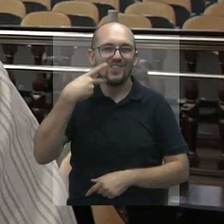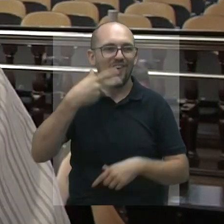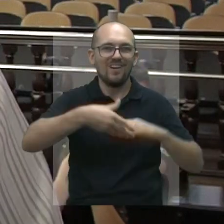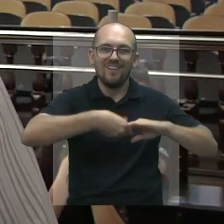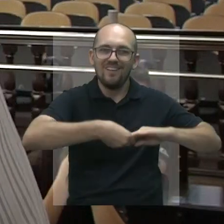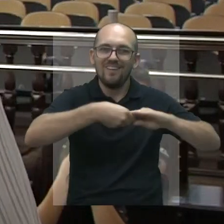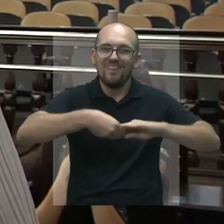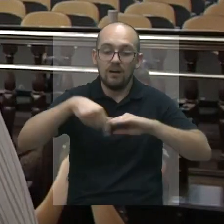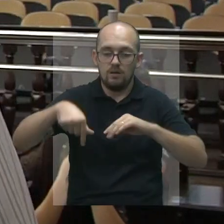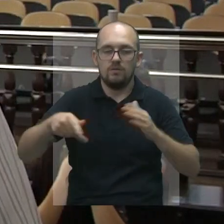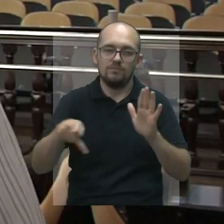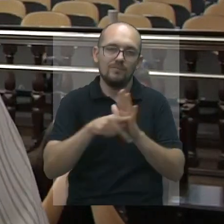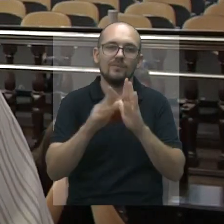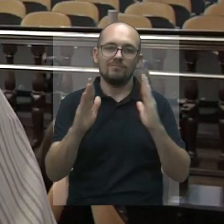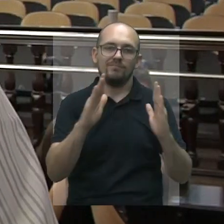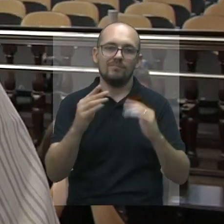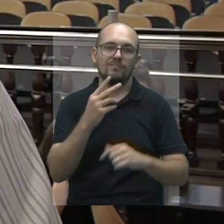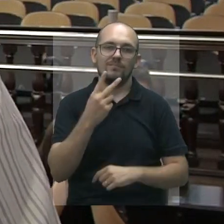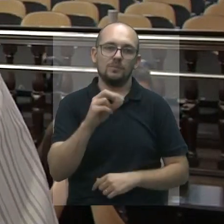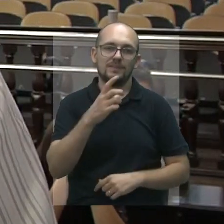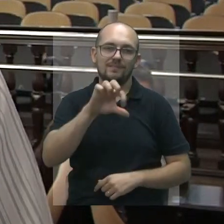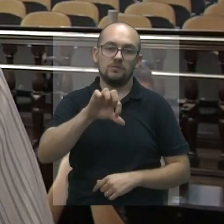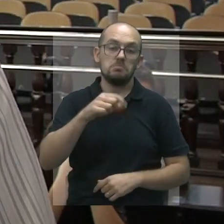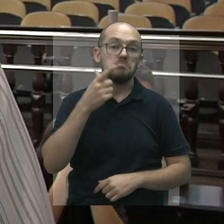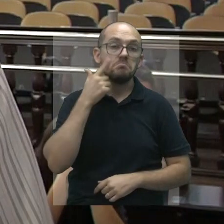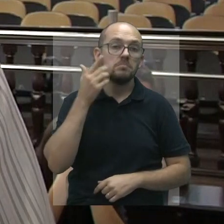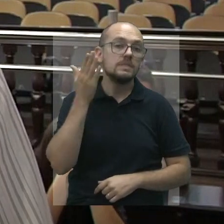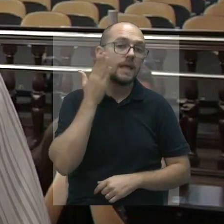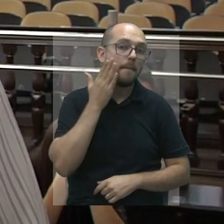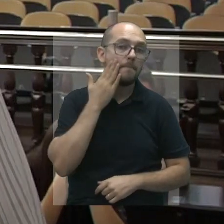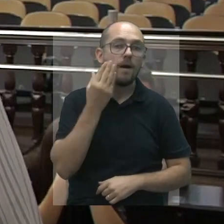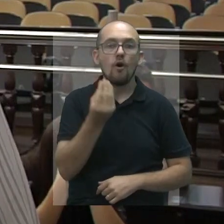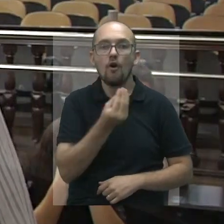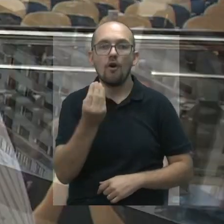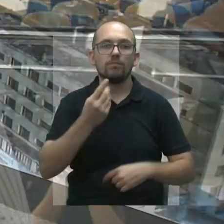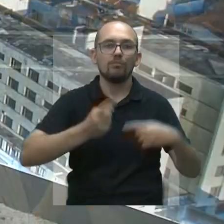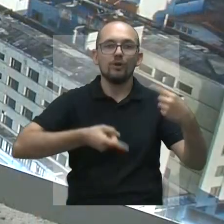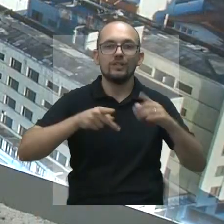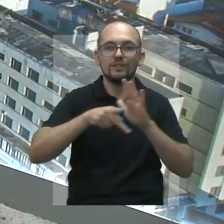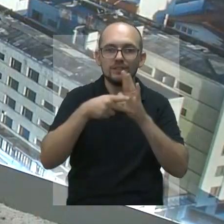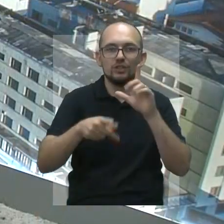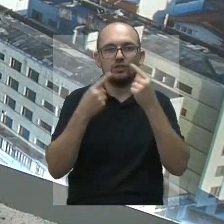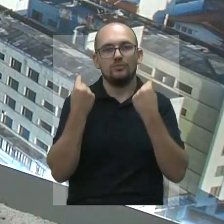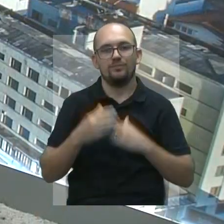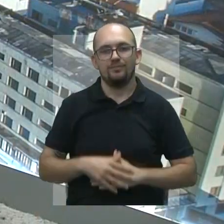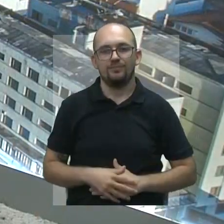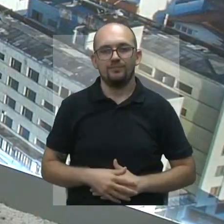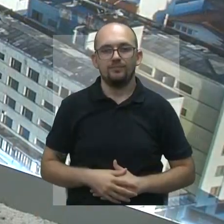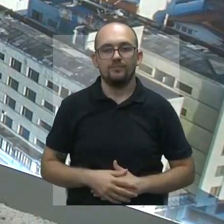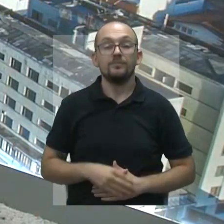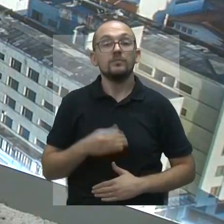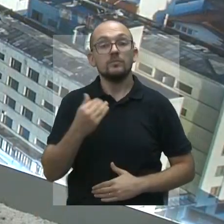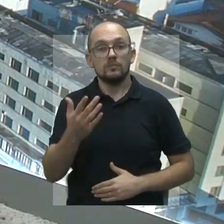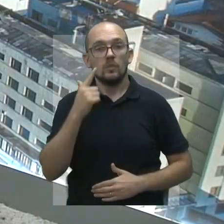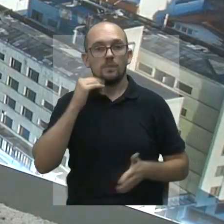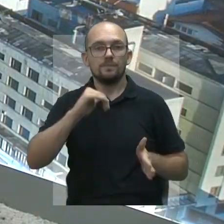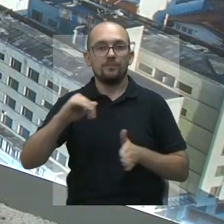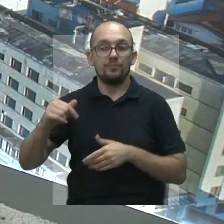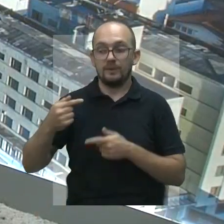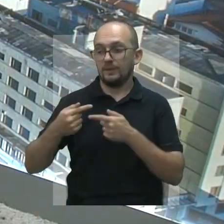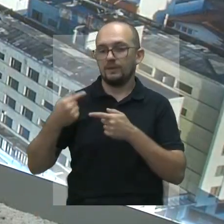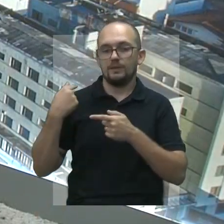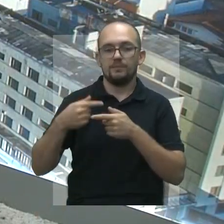nessa legislatura, para que eles tenham uma noção do que é a política jauense. E olha, nesta semana